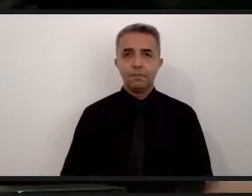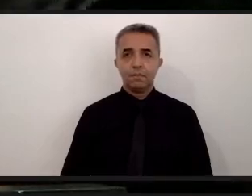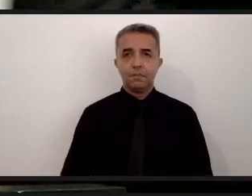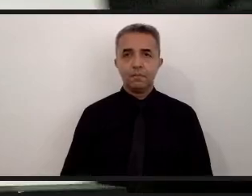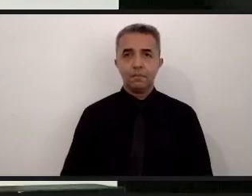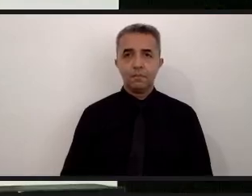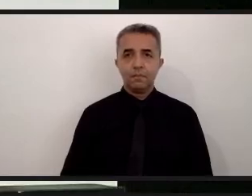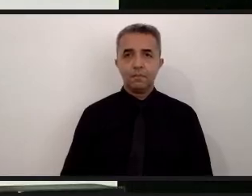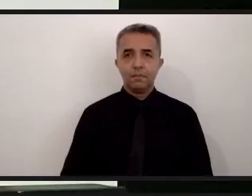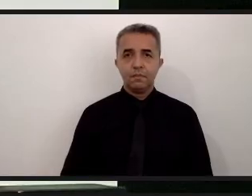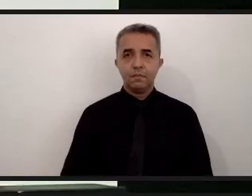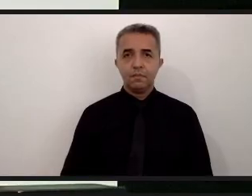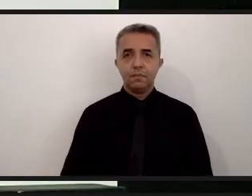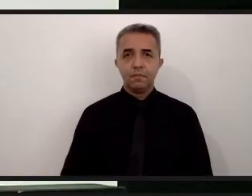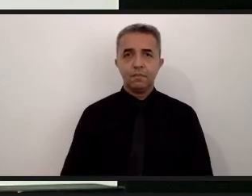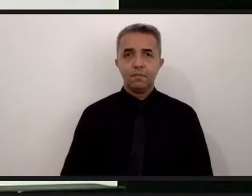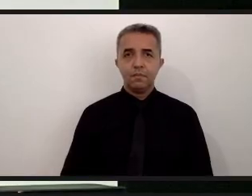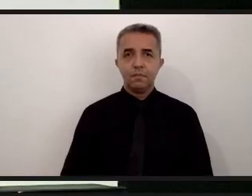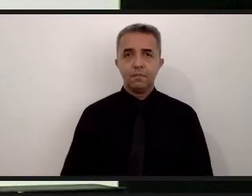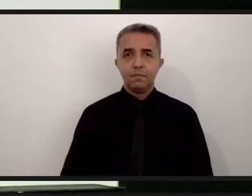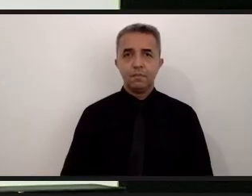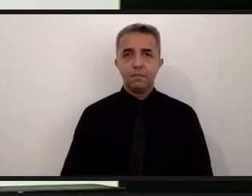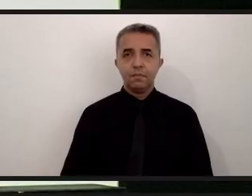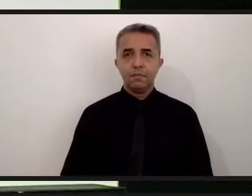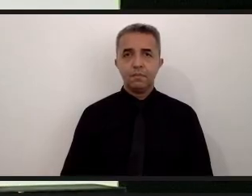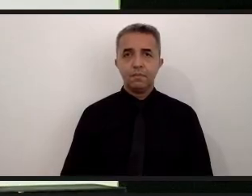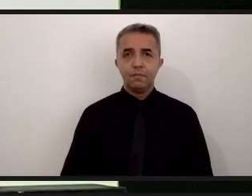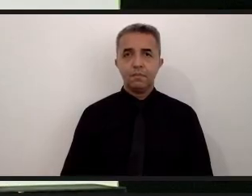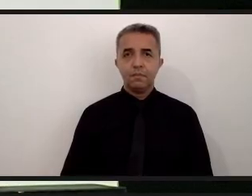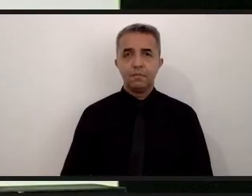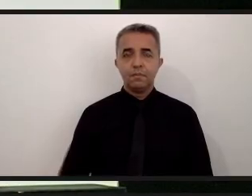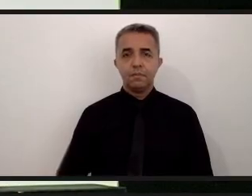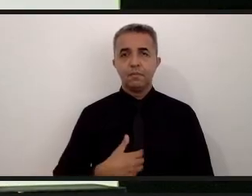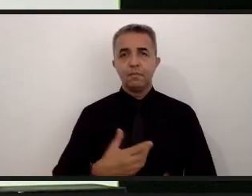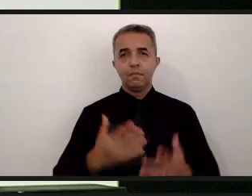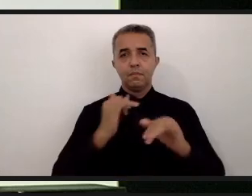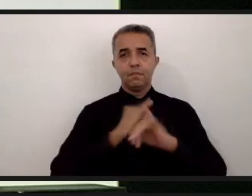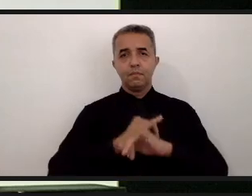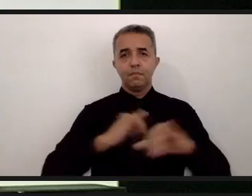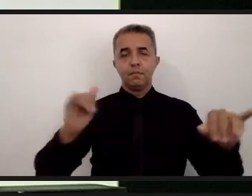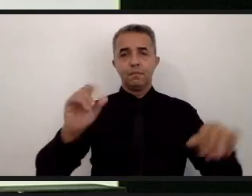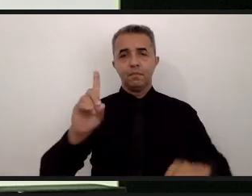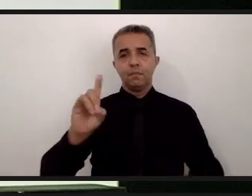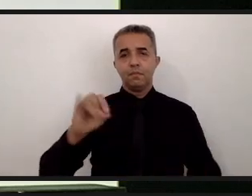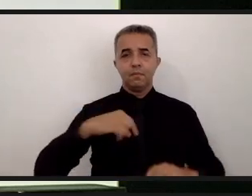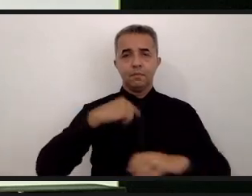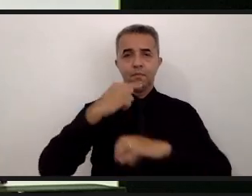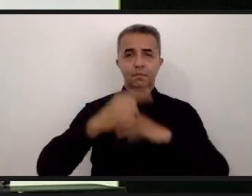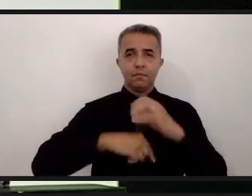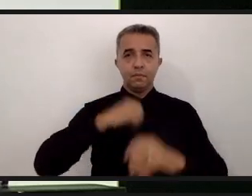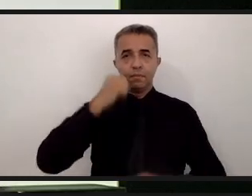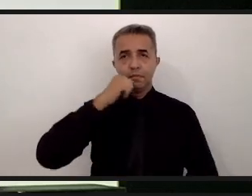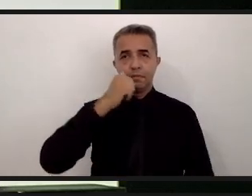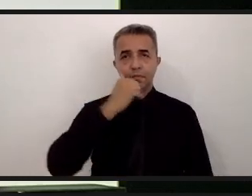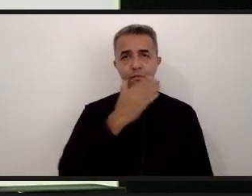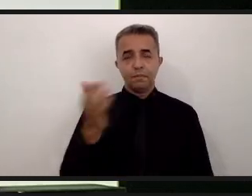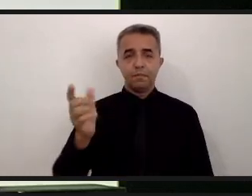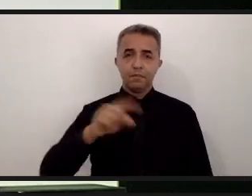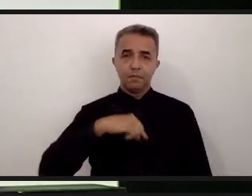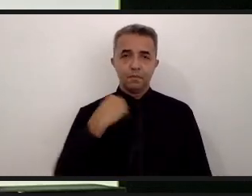Subo aqui hoje a esta a tribuna para falar a respeito do Dia Internacional da Mulher, o nosso